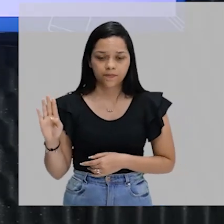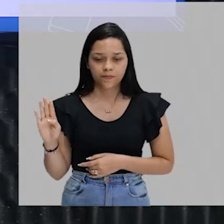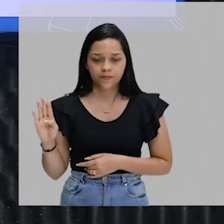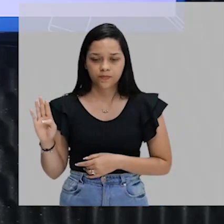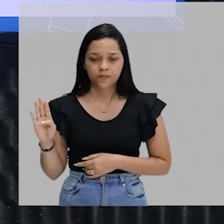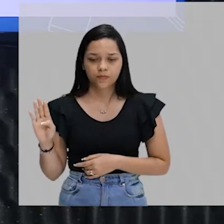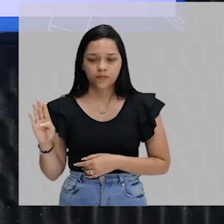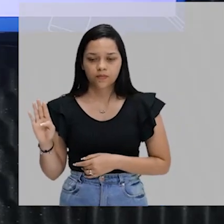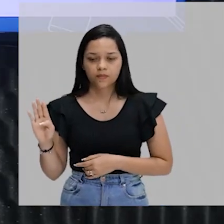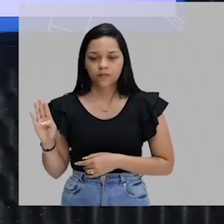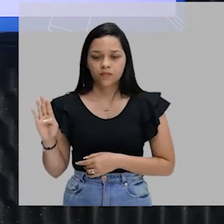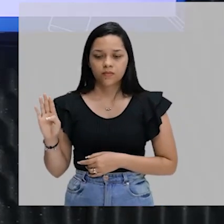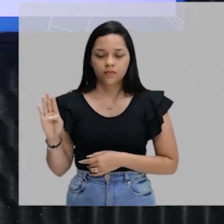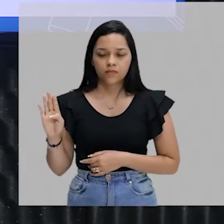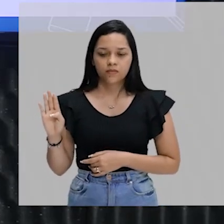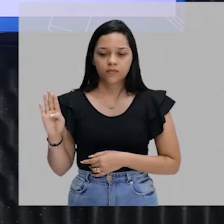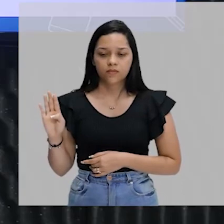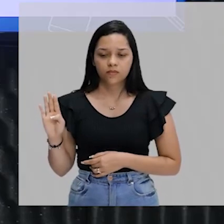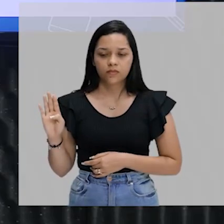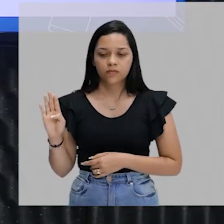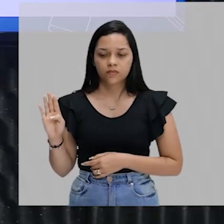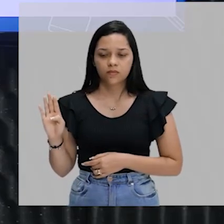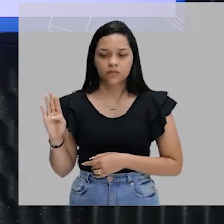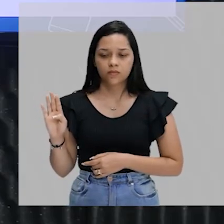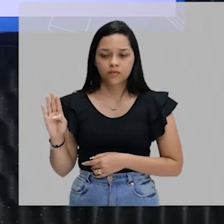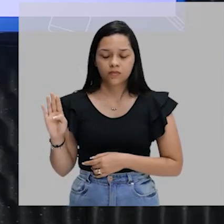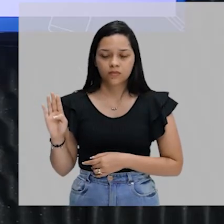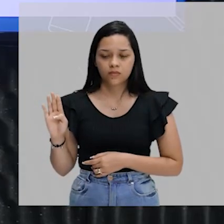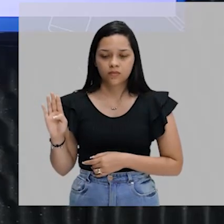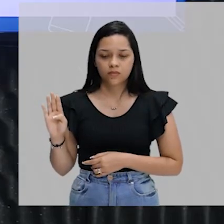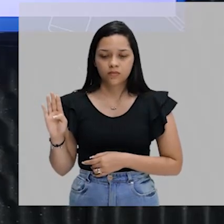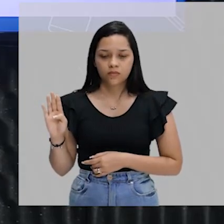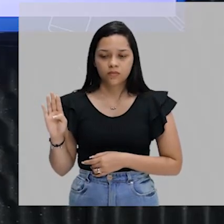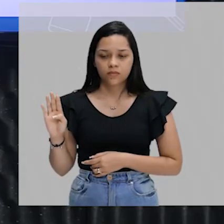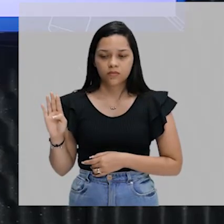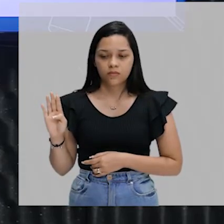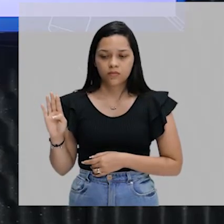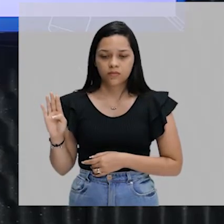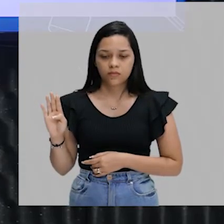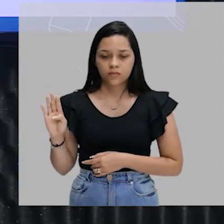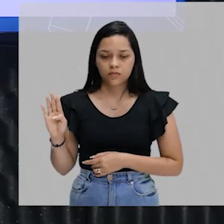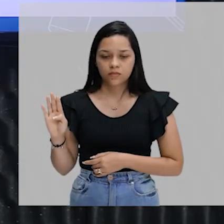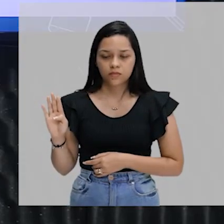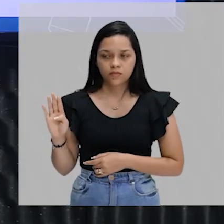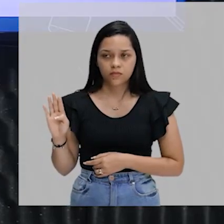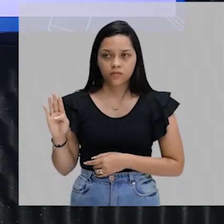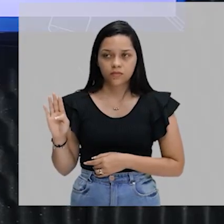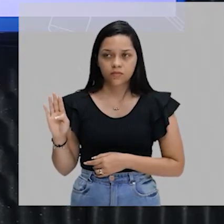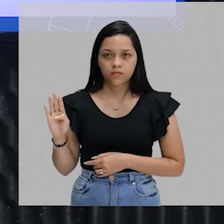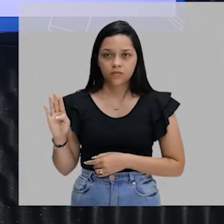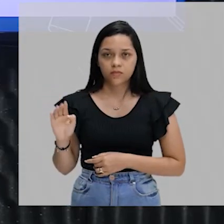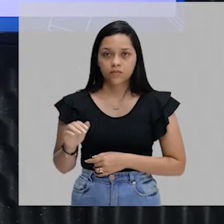de herbicida aplicadas nas plantas são 3 vezes superiores às usuais.